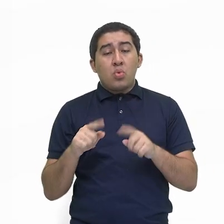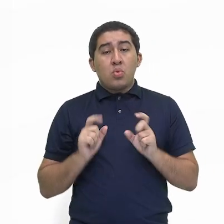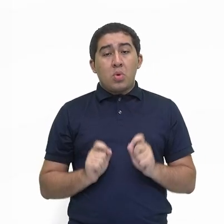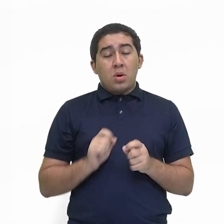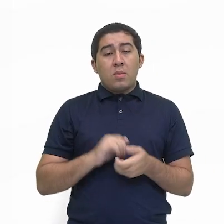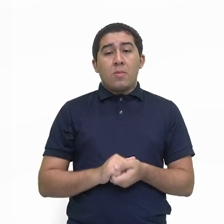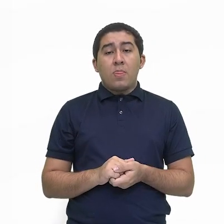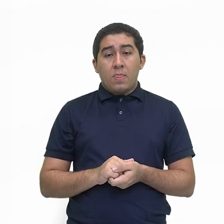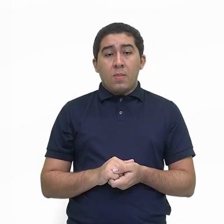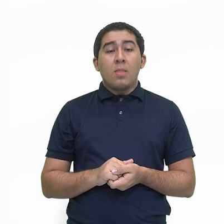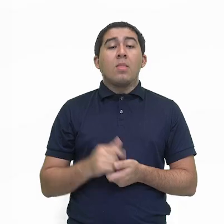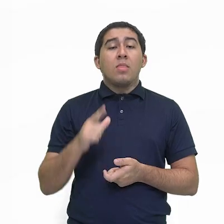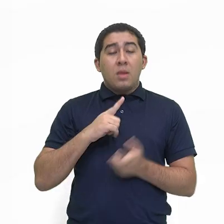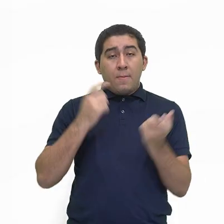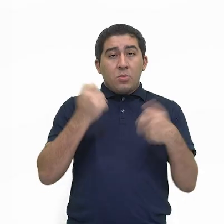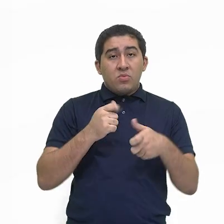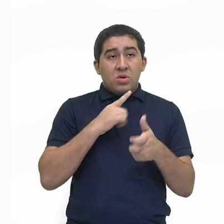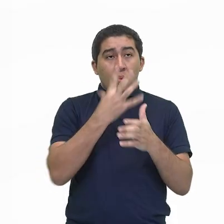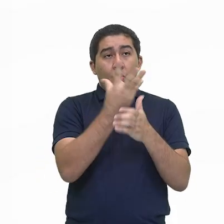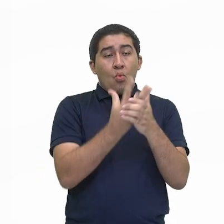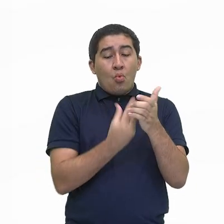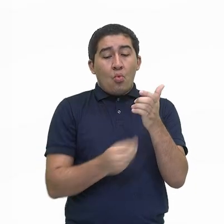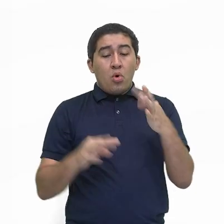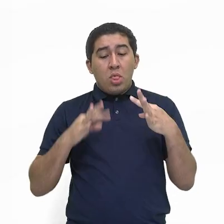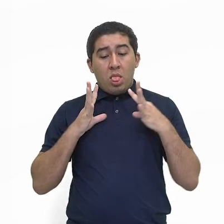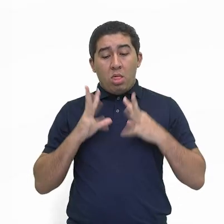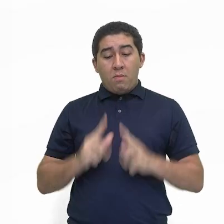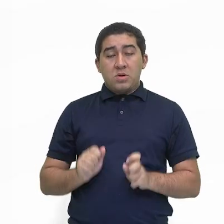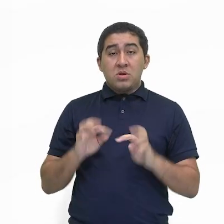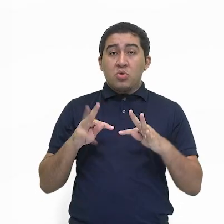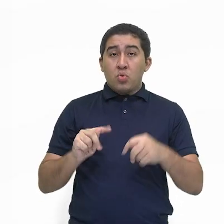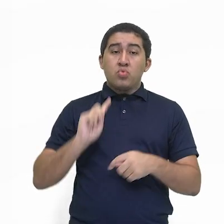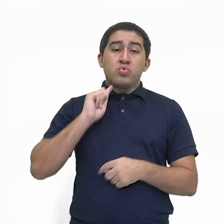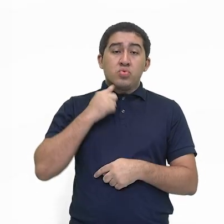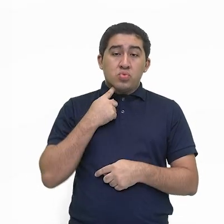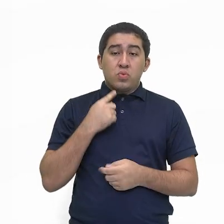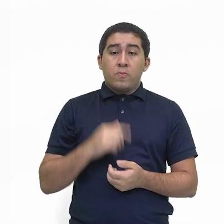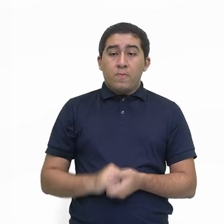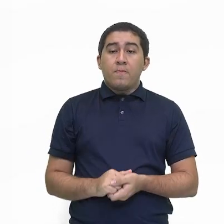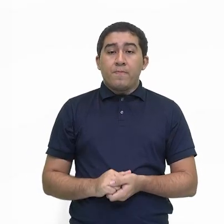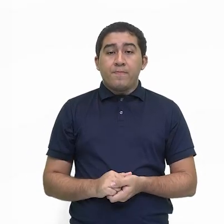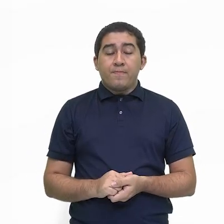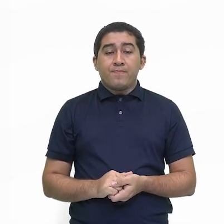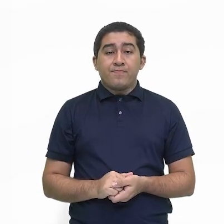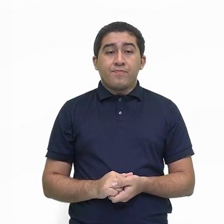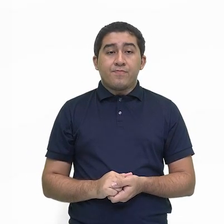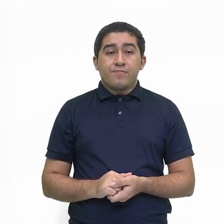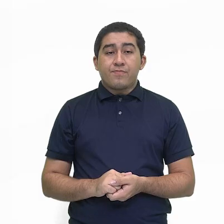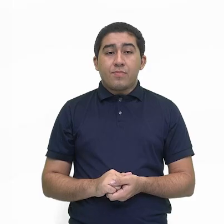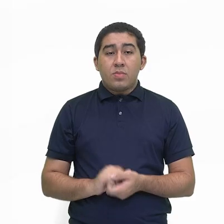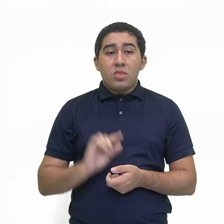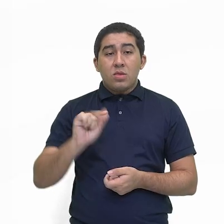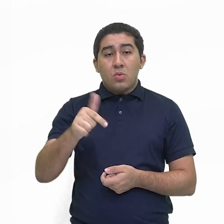não decantaram, além da completa remoção de outros resíduos menores. Próxima etapa é a